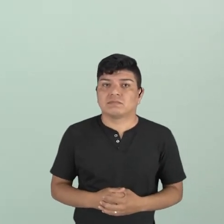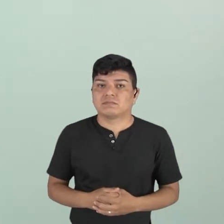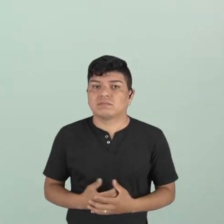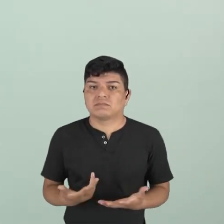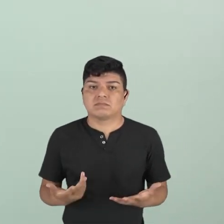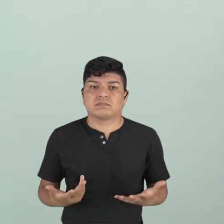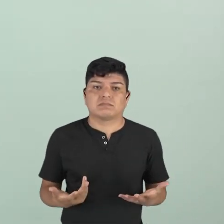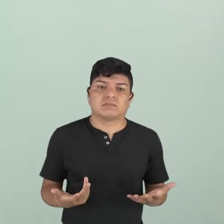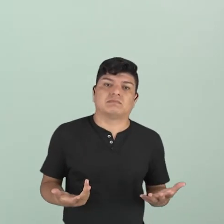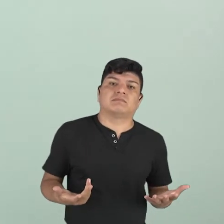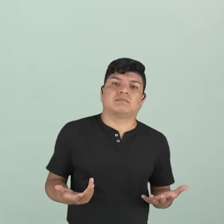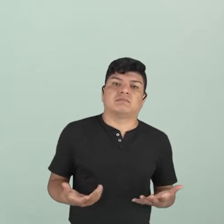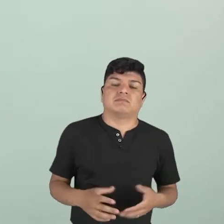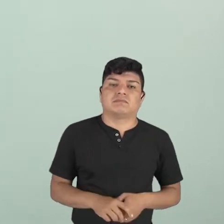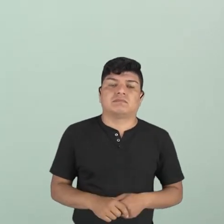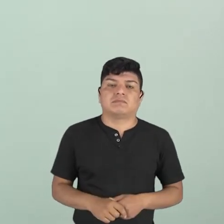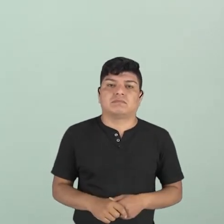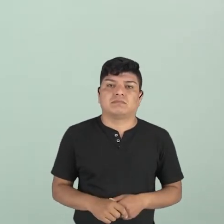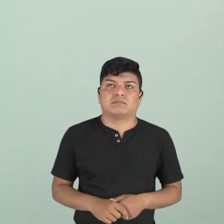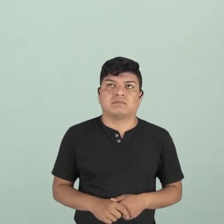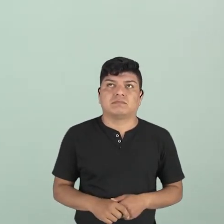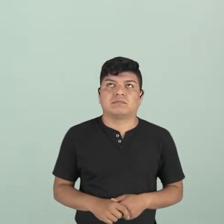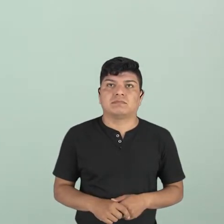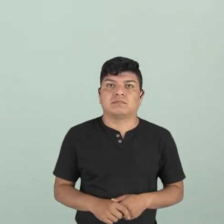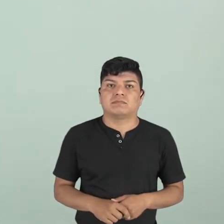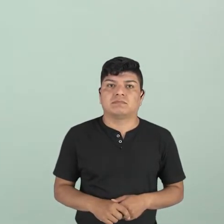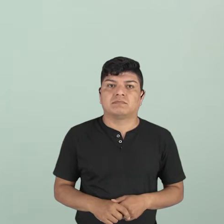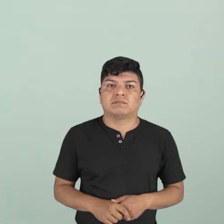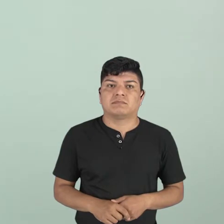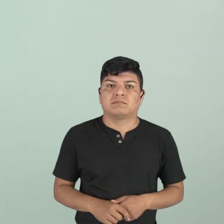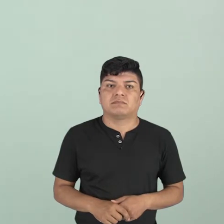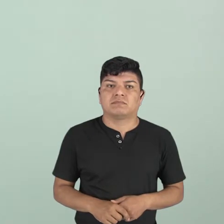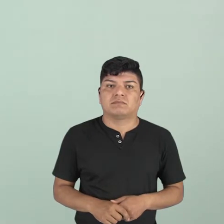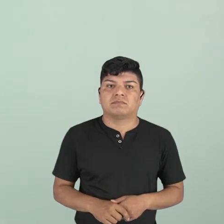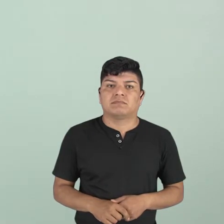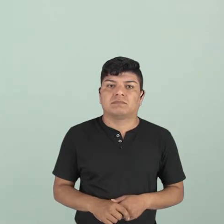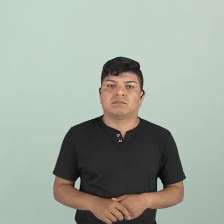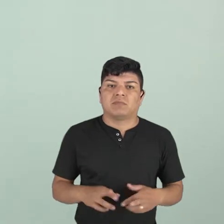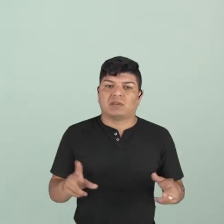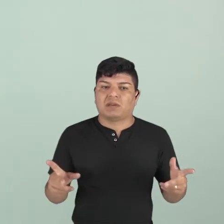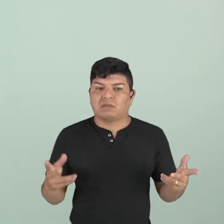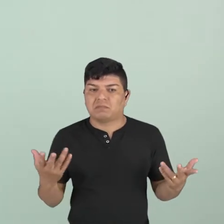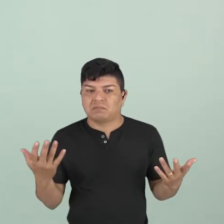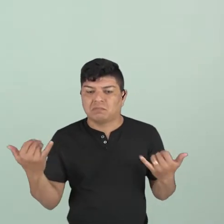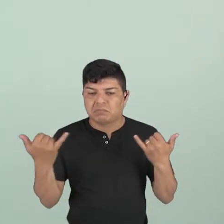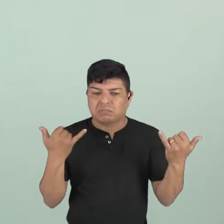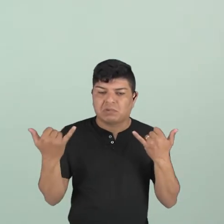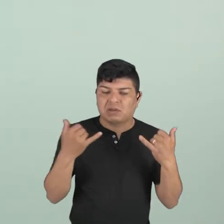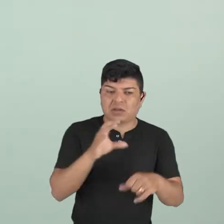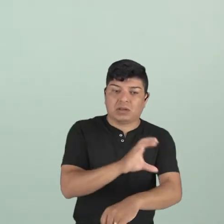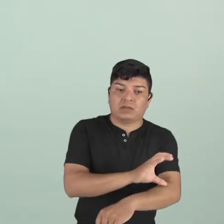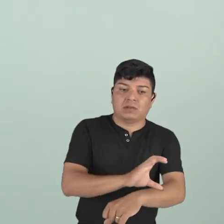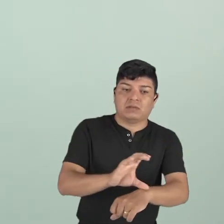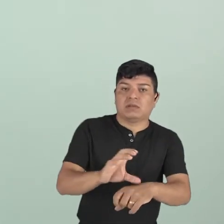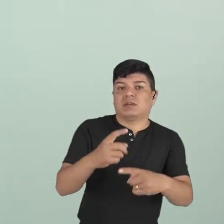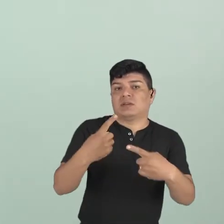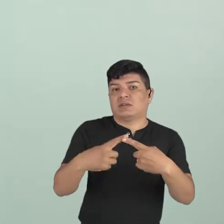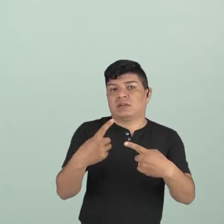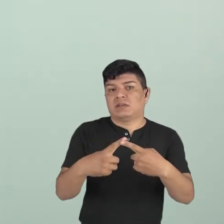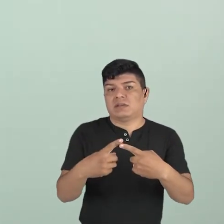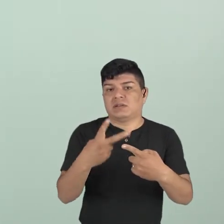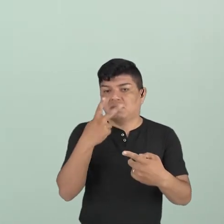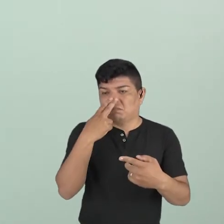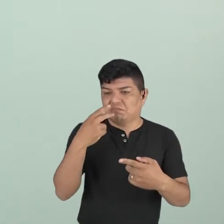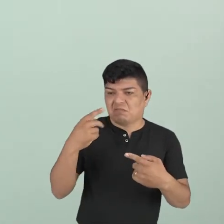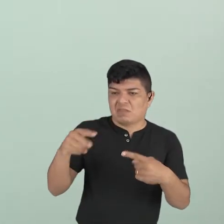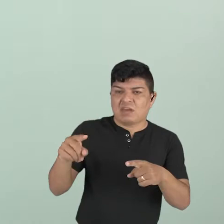algumas questões mesmo, assim, que são frases ditas por rotulações, né, de cultura. Porque tem muito essa questão mesmo de